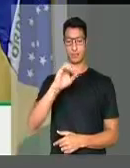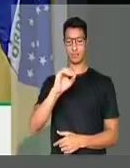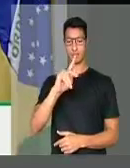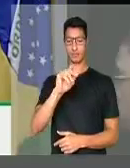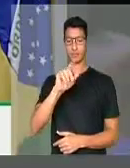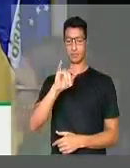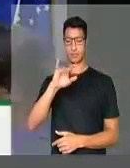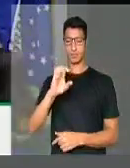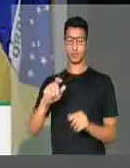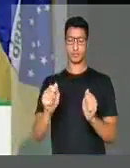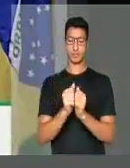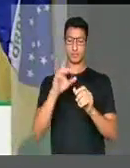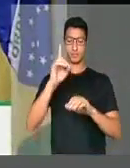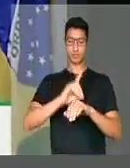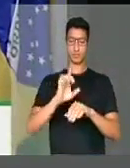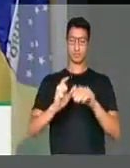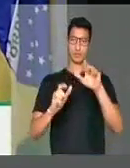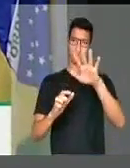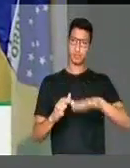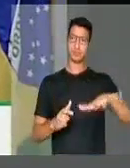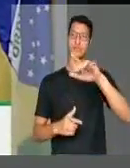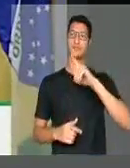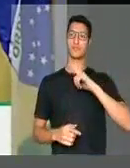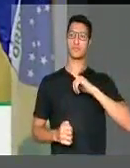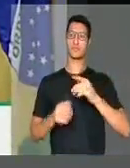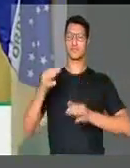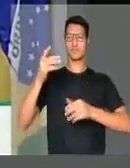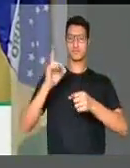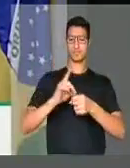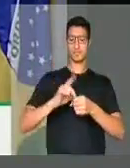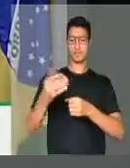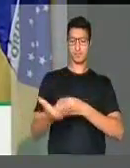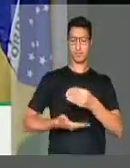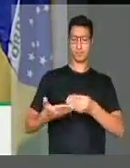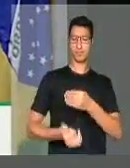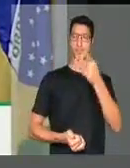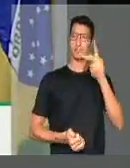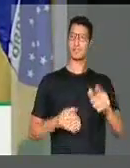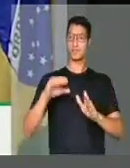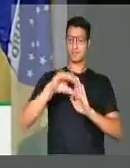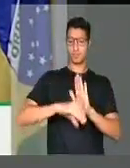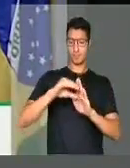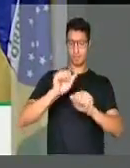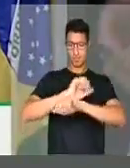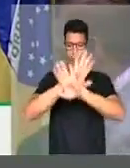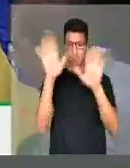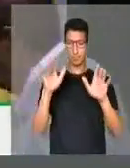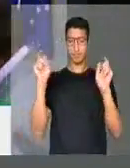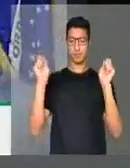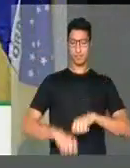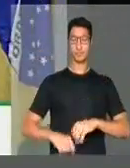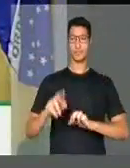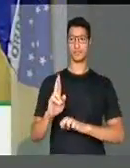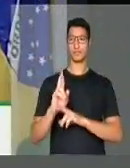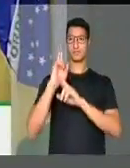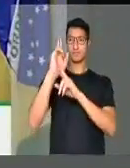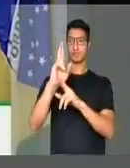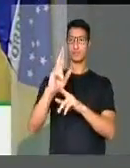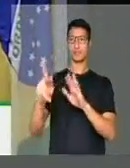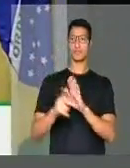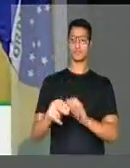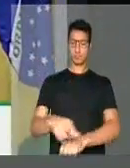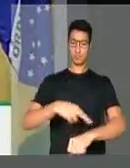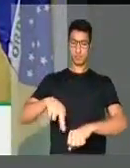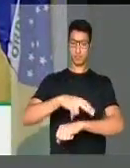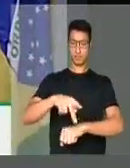do país, com os distritos delineados, e temos o distrital misto, no seu conceito clássico, capaz de representar